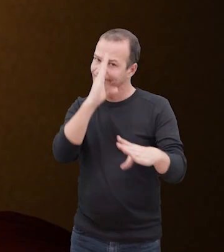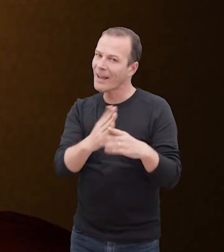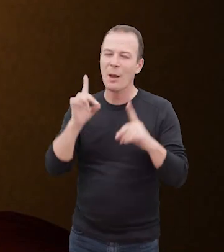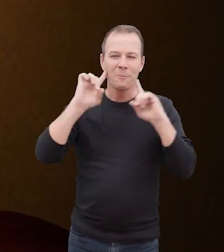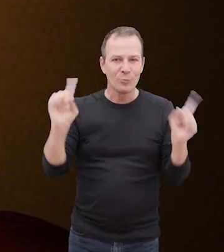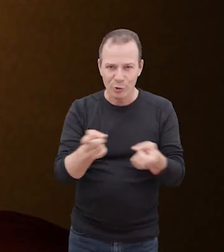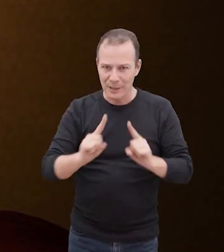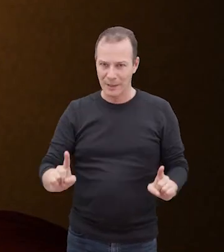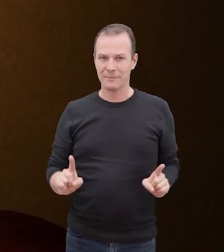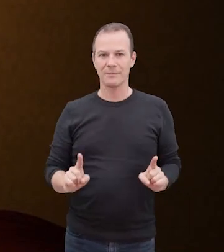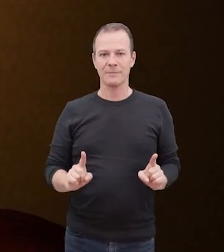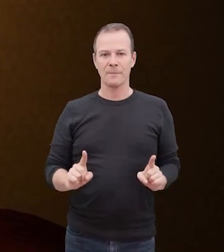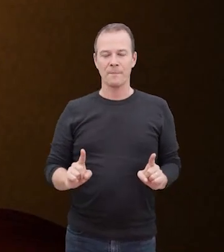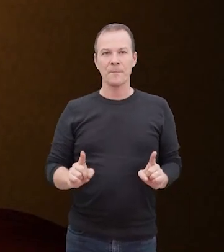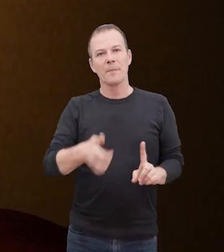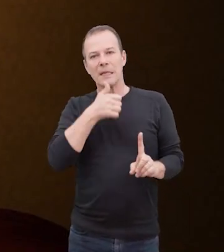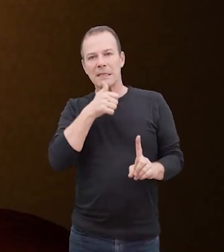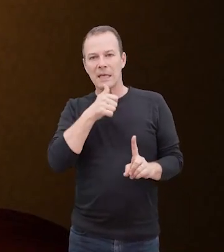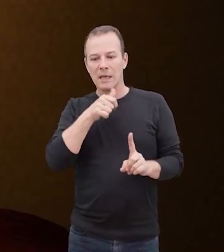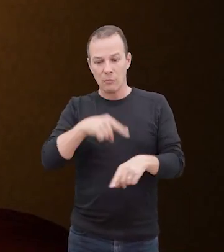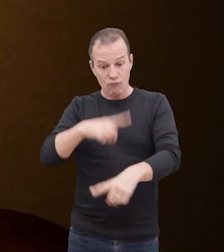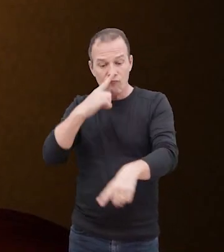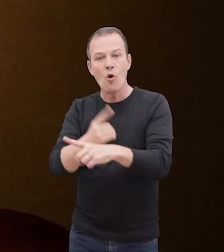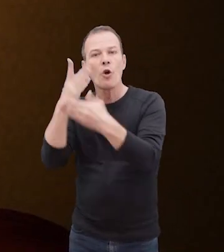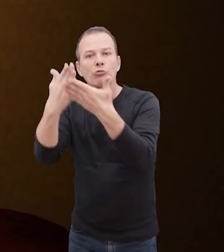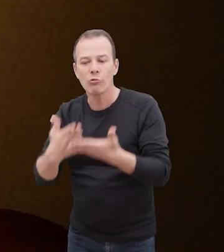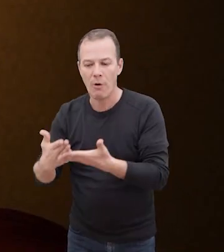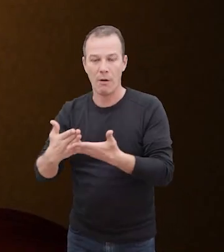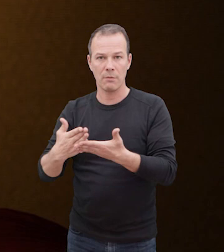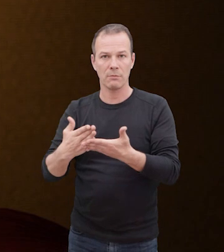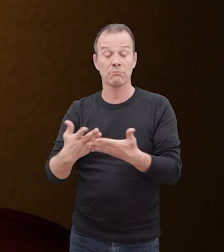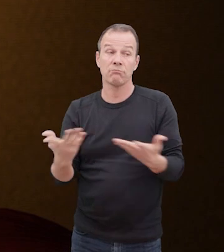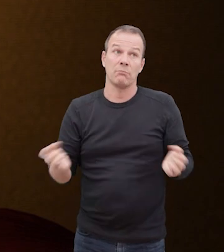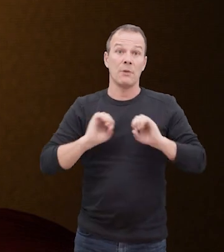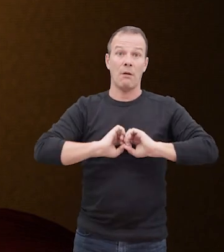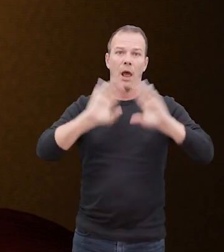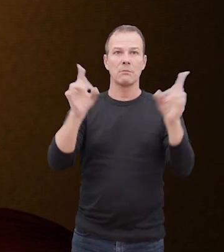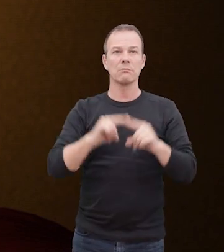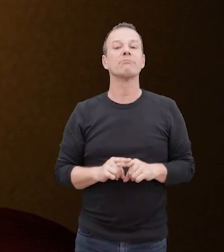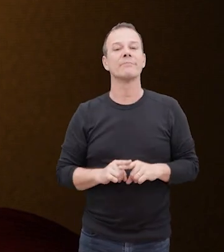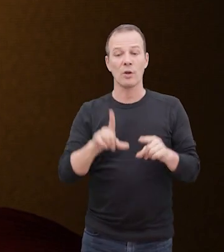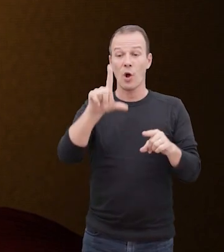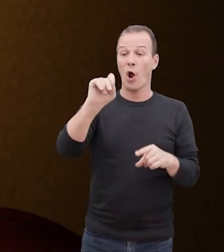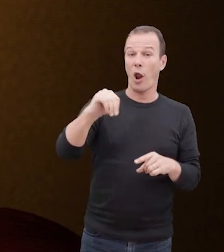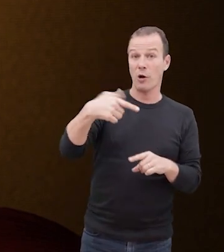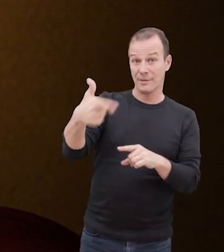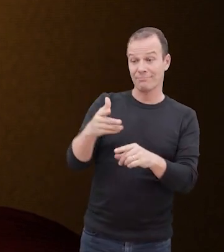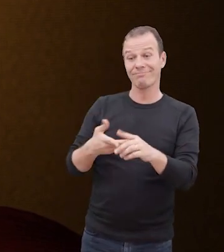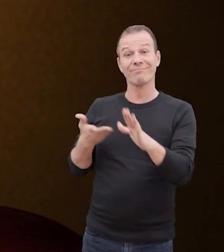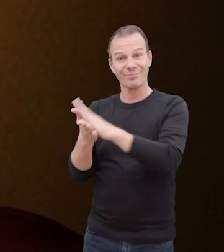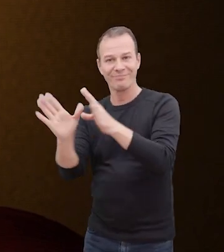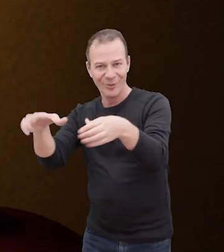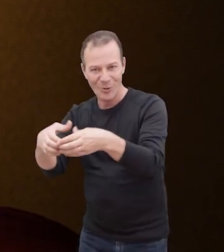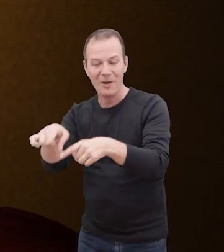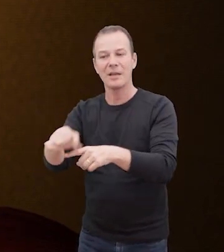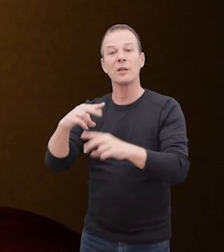à música e decidi começar a estudar. Como é óbvio que fui parar ao Hot Club e acabei